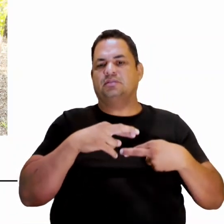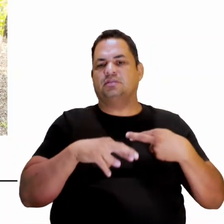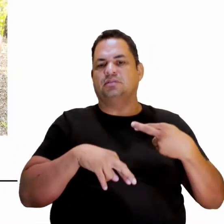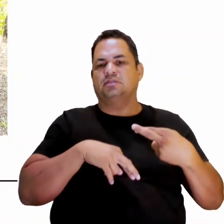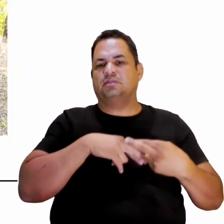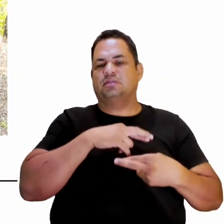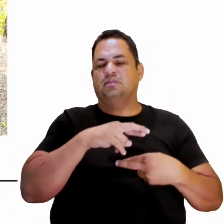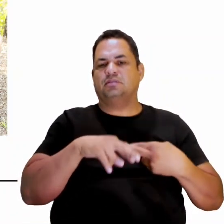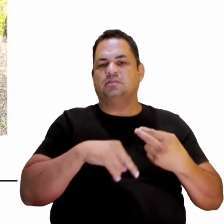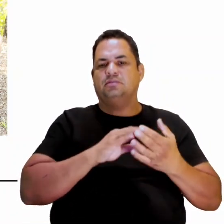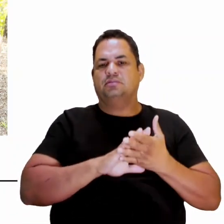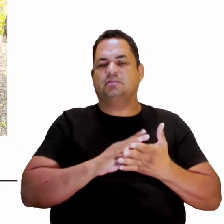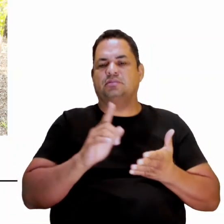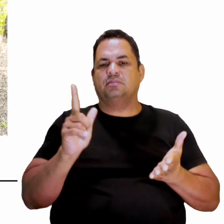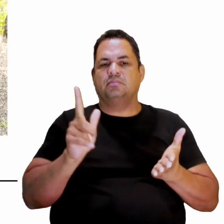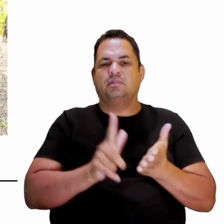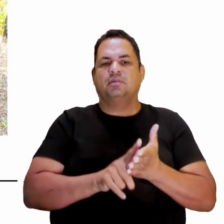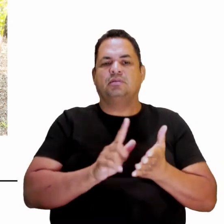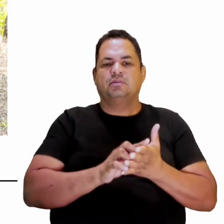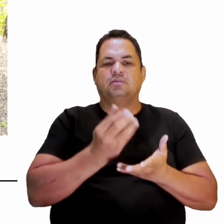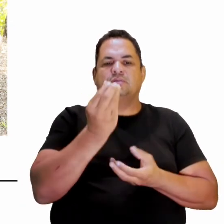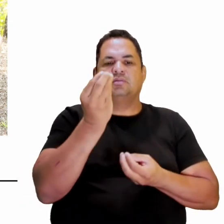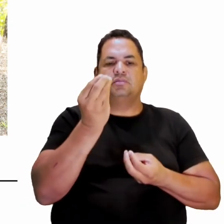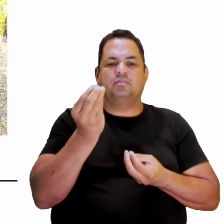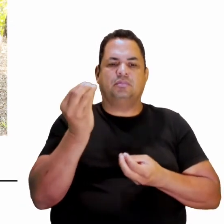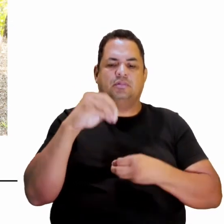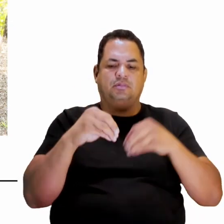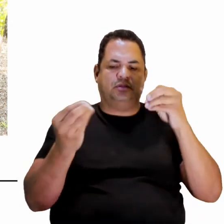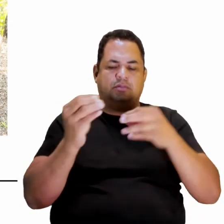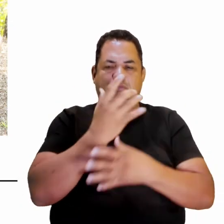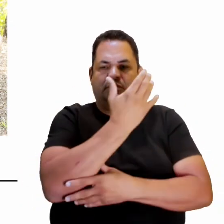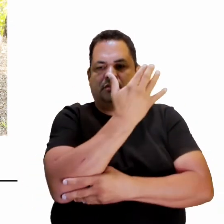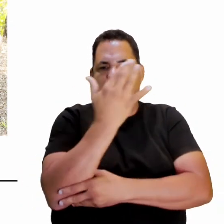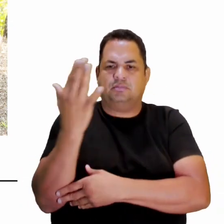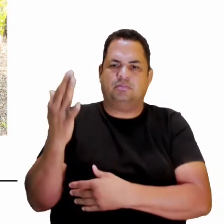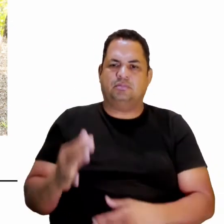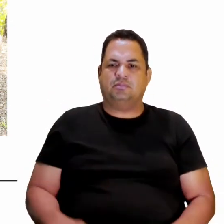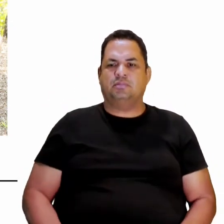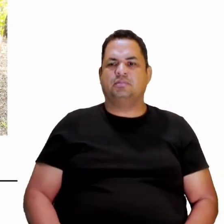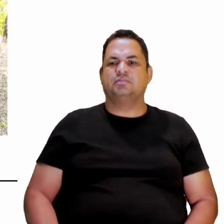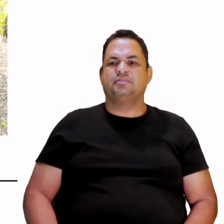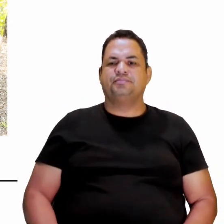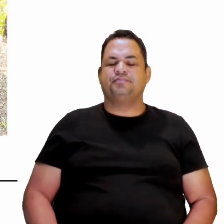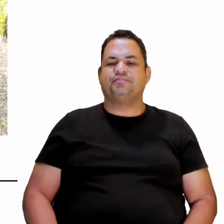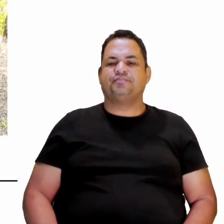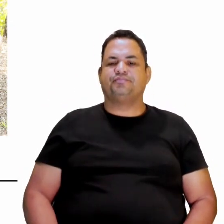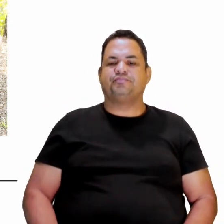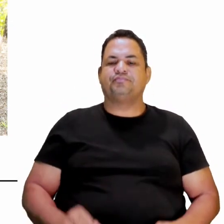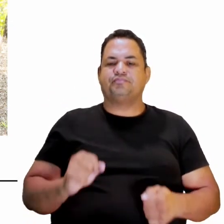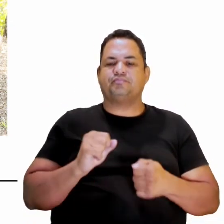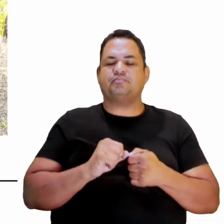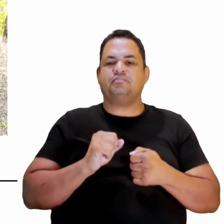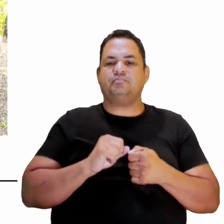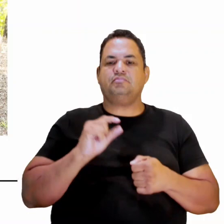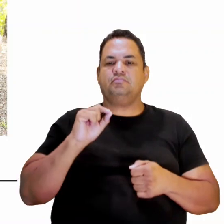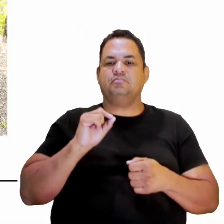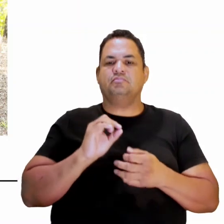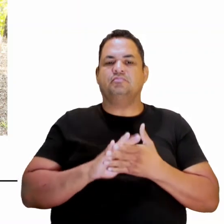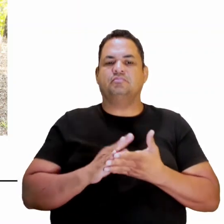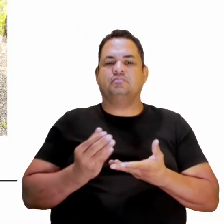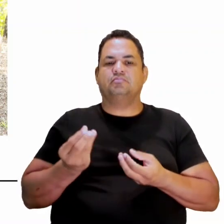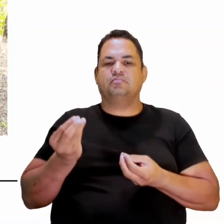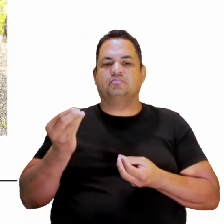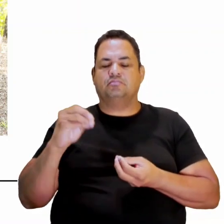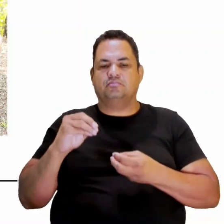Elas estão plantando árvores. E they are growing vegetable garden. Elas estão fazendo o quê?